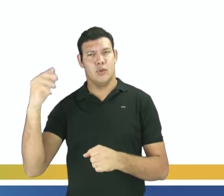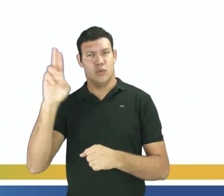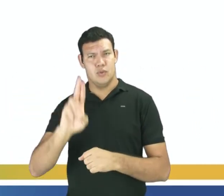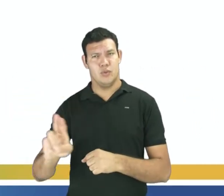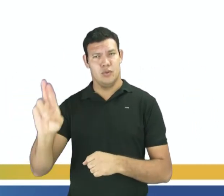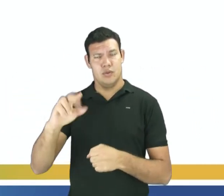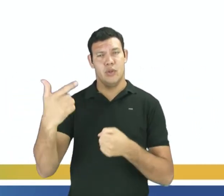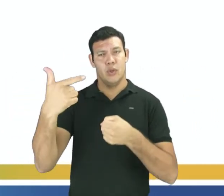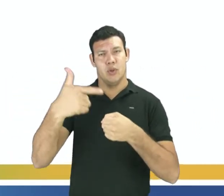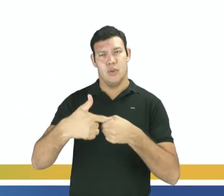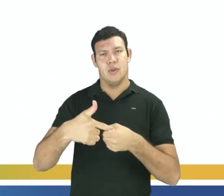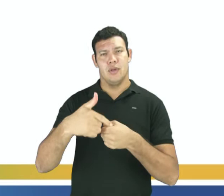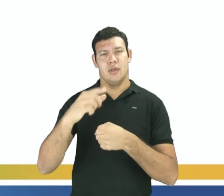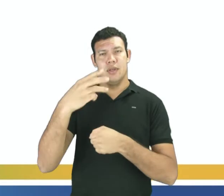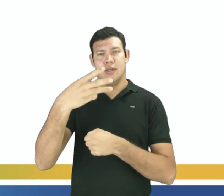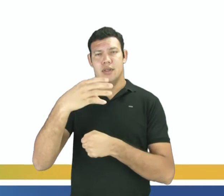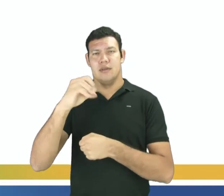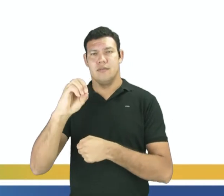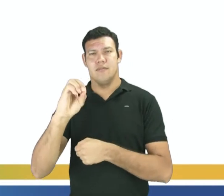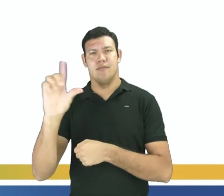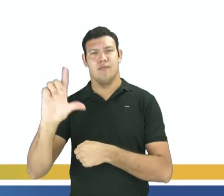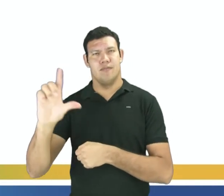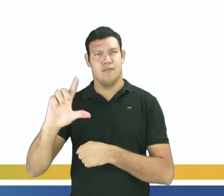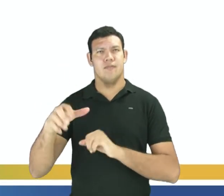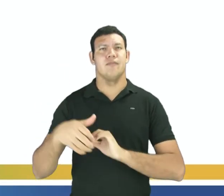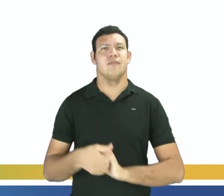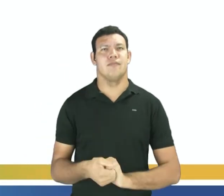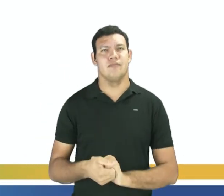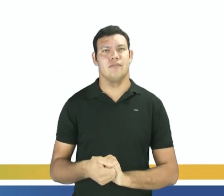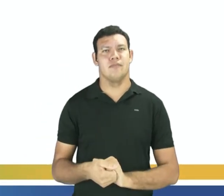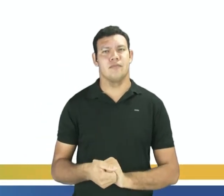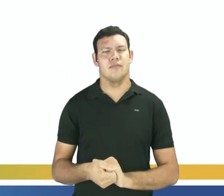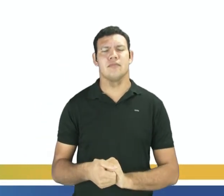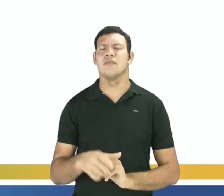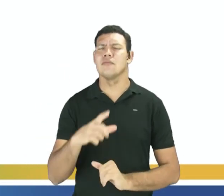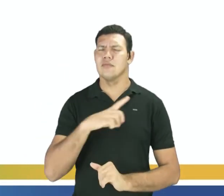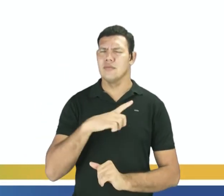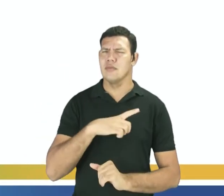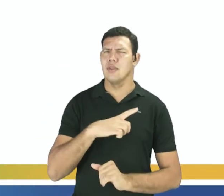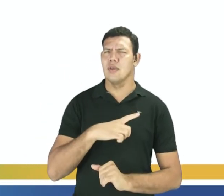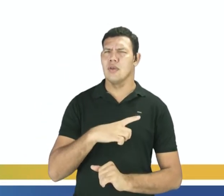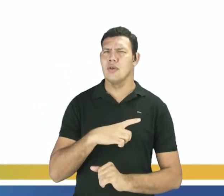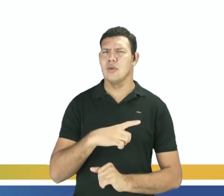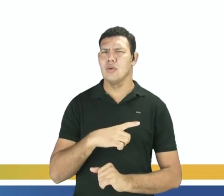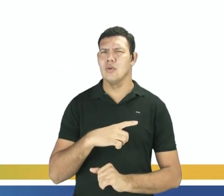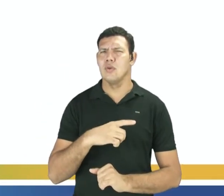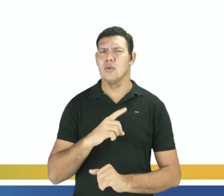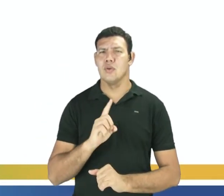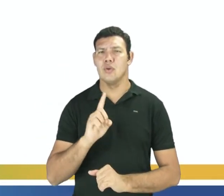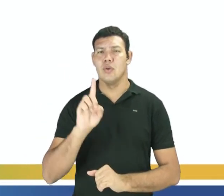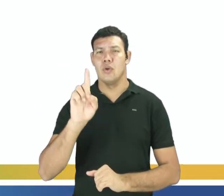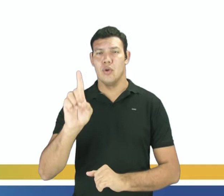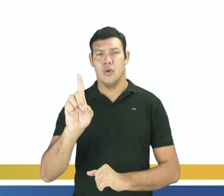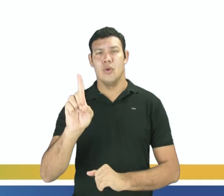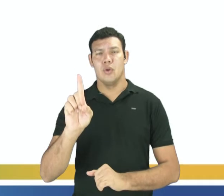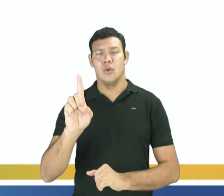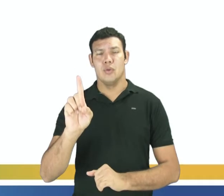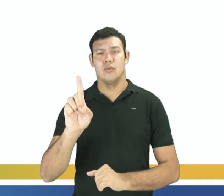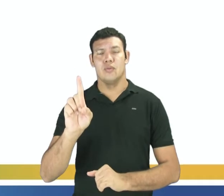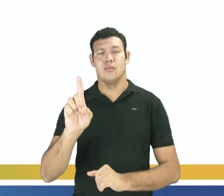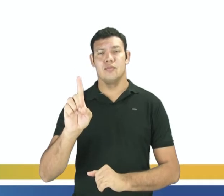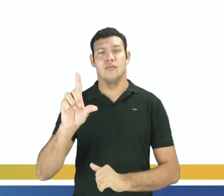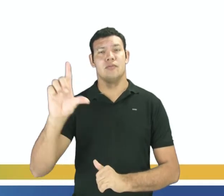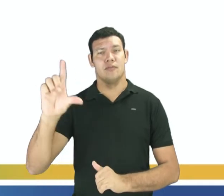como saber quantos quilômetros ele percorre com 1 litro? Basta eu pegar aqui a quantidade de